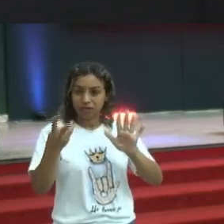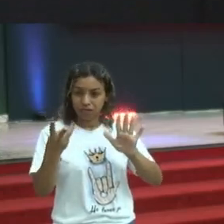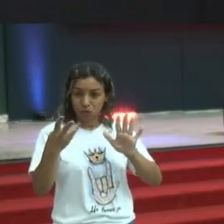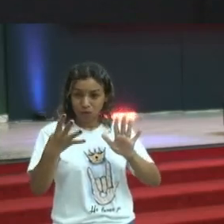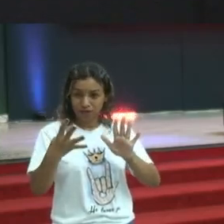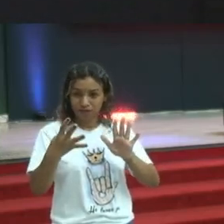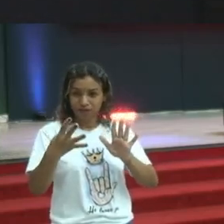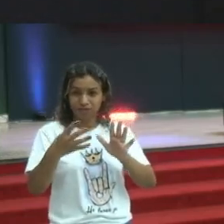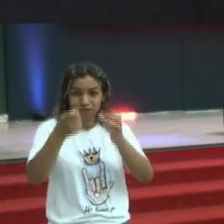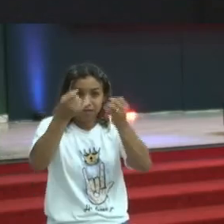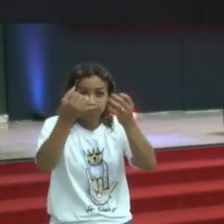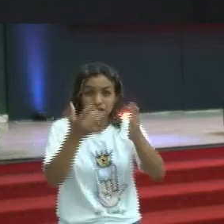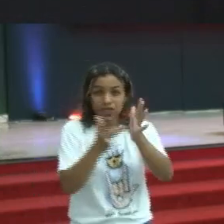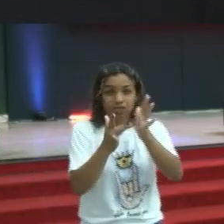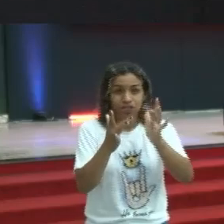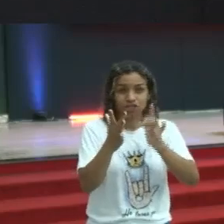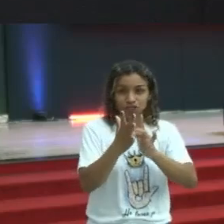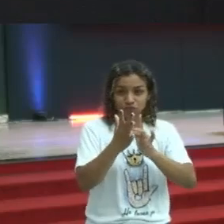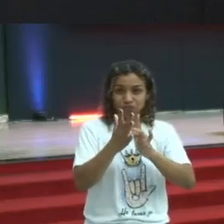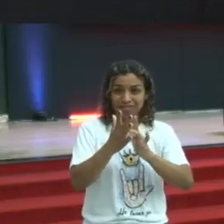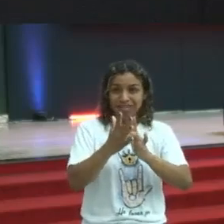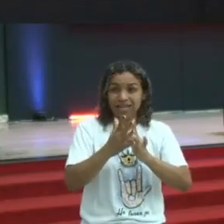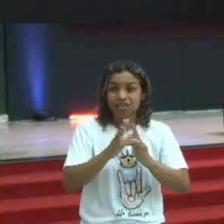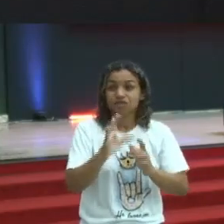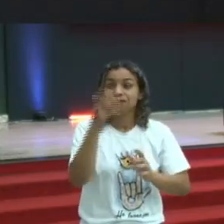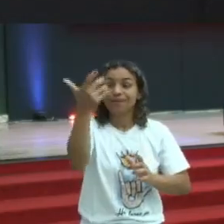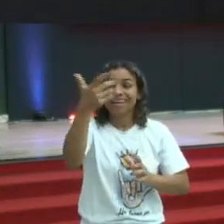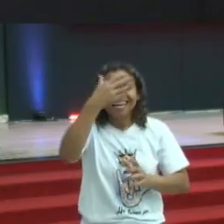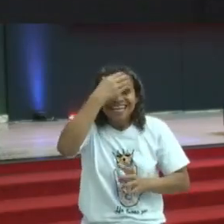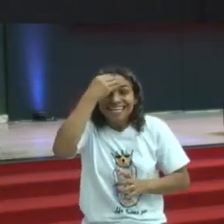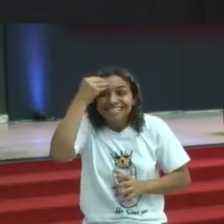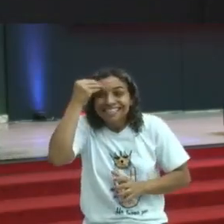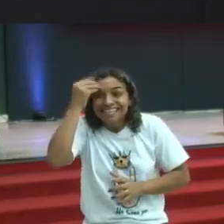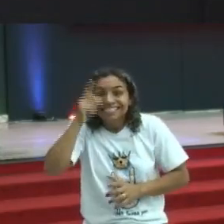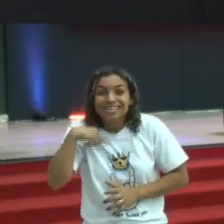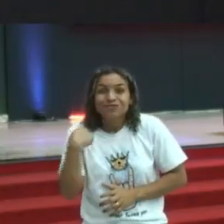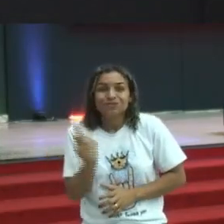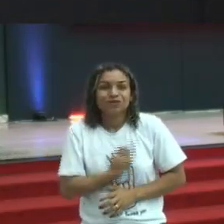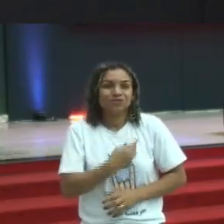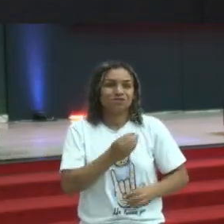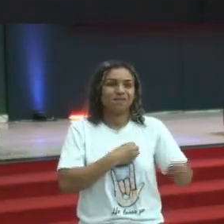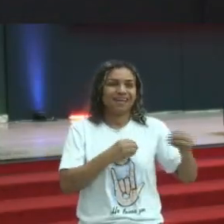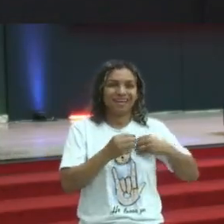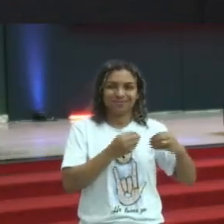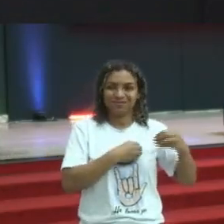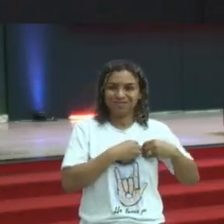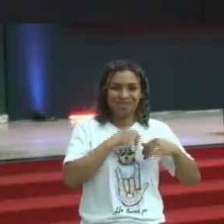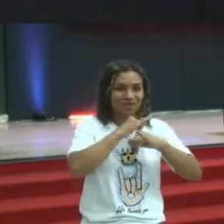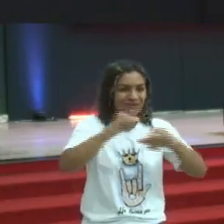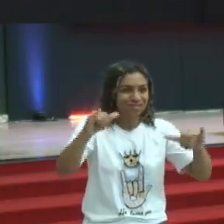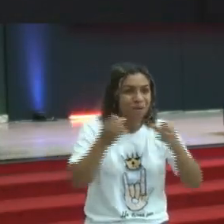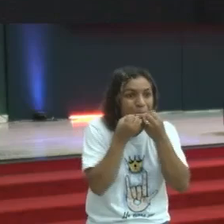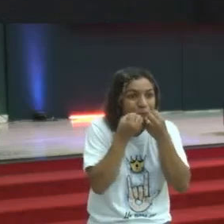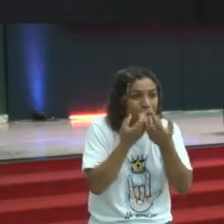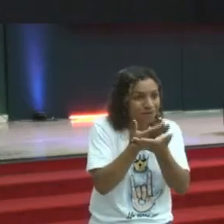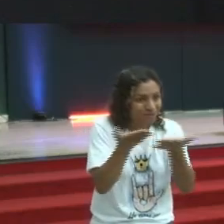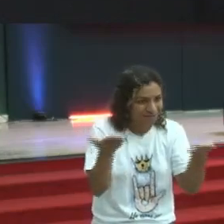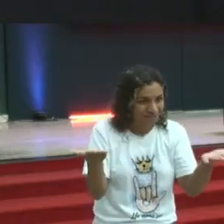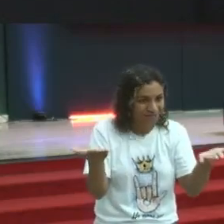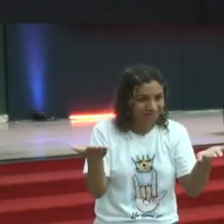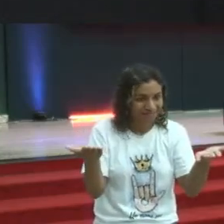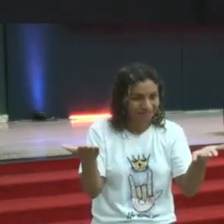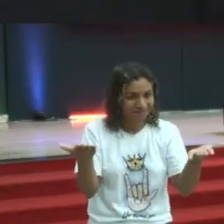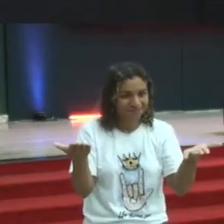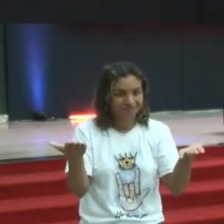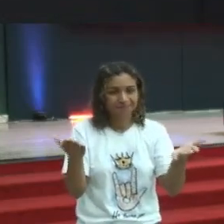os nossos pecados. Isto é boas novas para você. Na verdade, querido